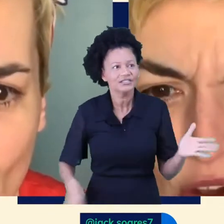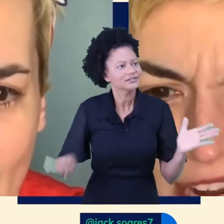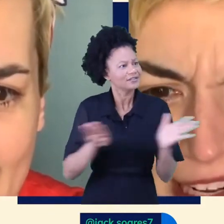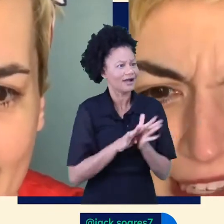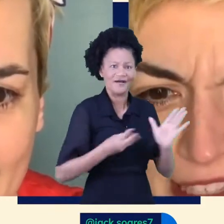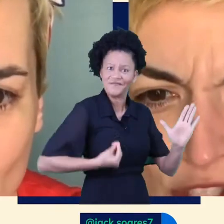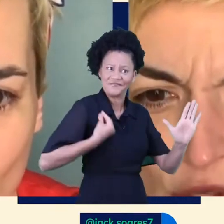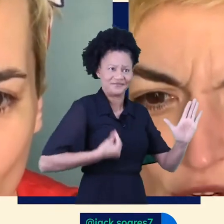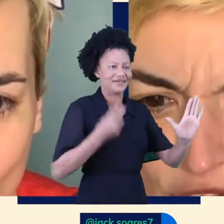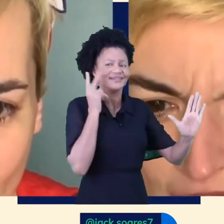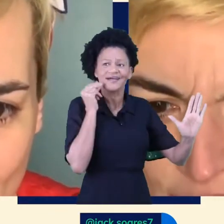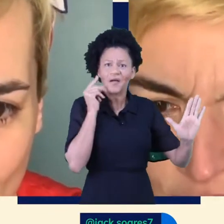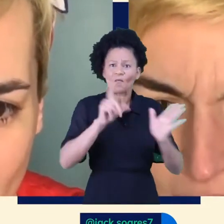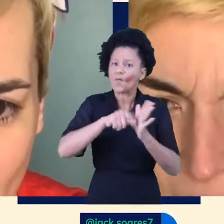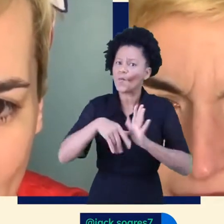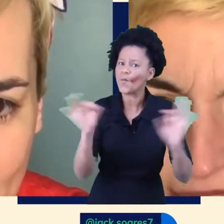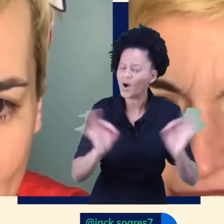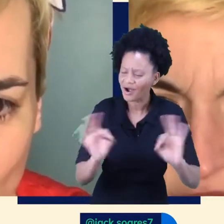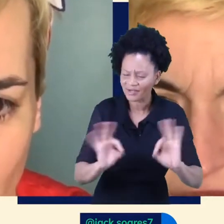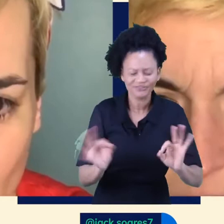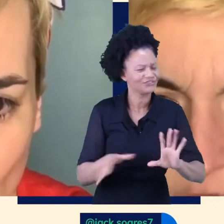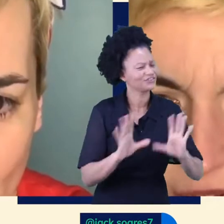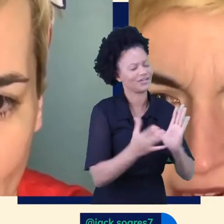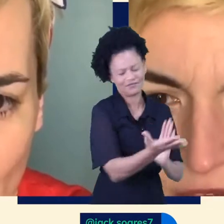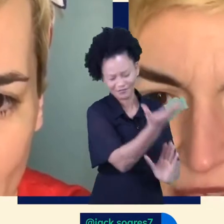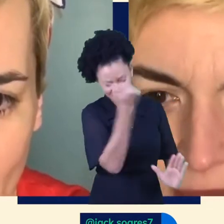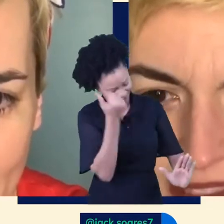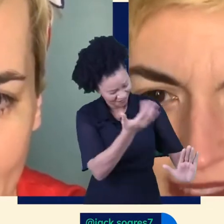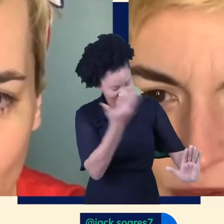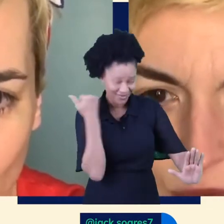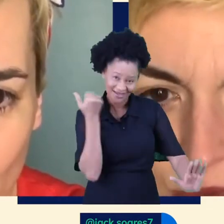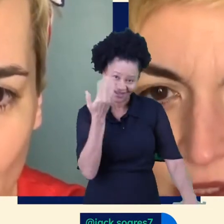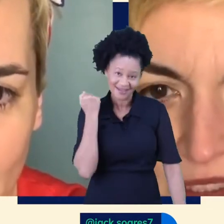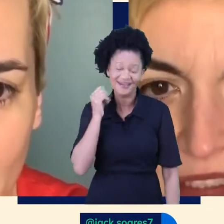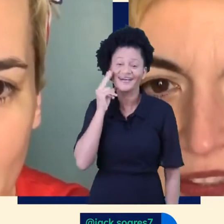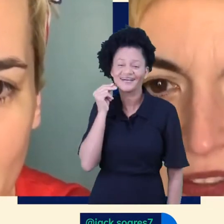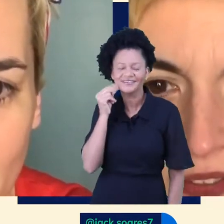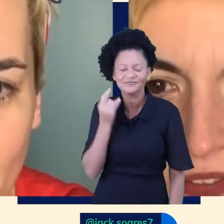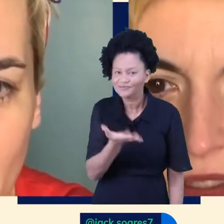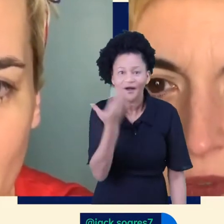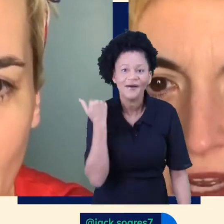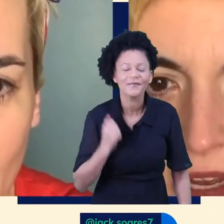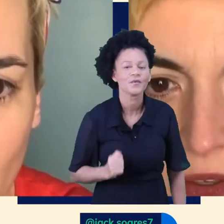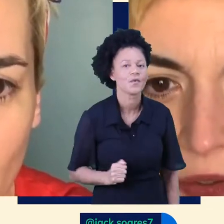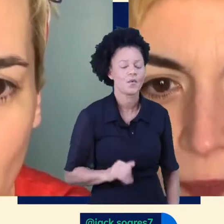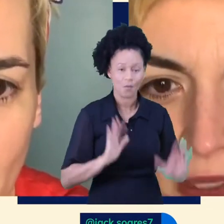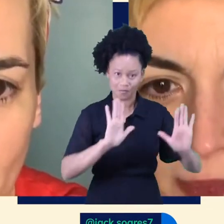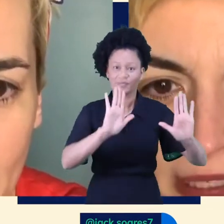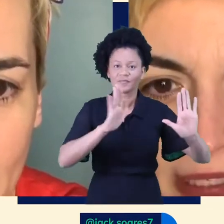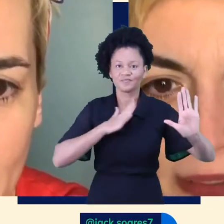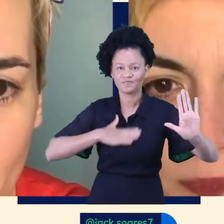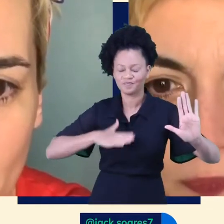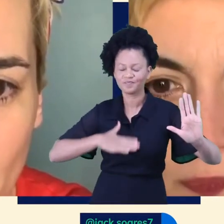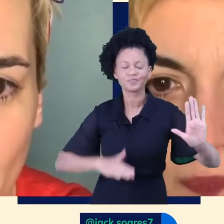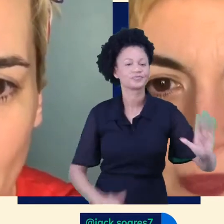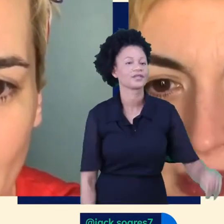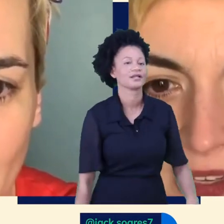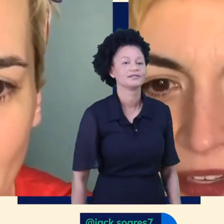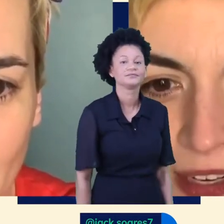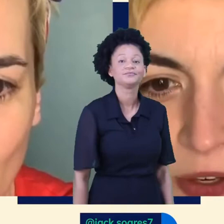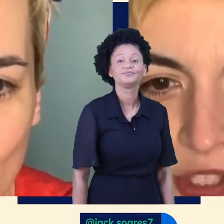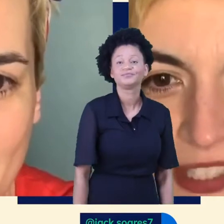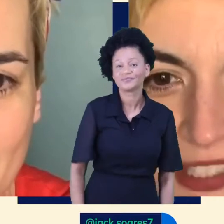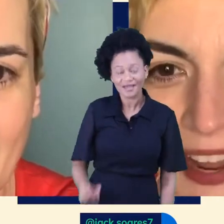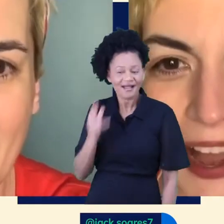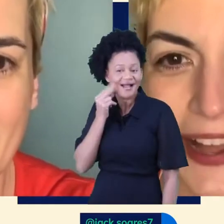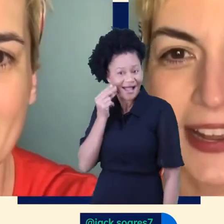já chegou, ela nem se atrasou, gente. Então, peraí, já vamos colocar a Carol aqui pra dentro. Vamos lá. Opa, peraí.